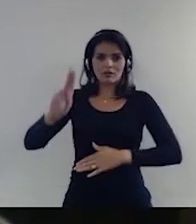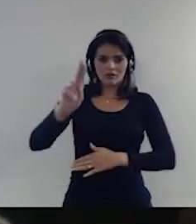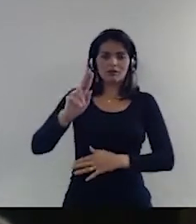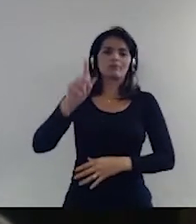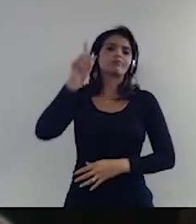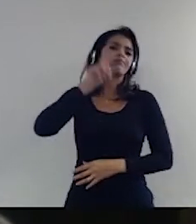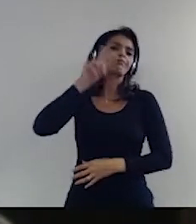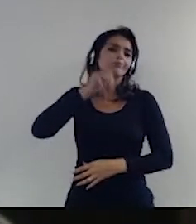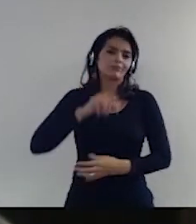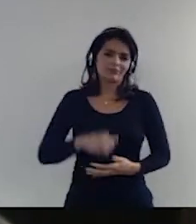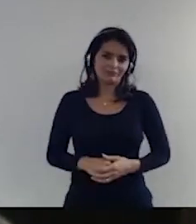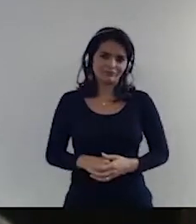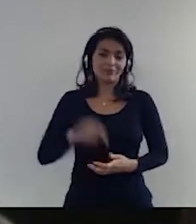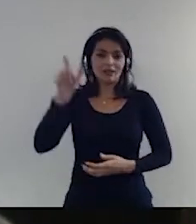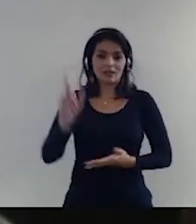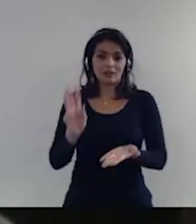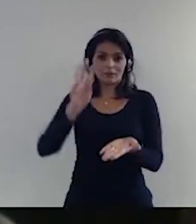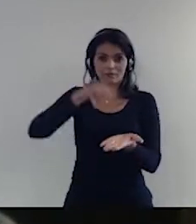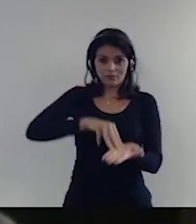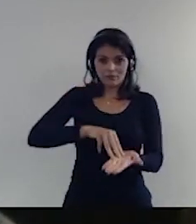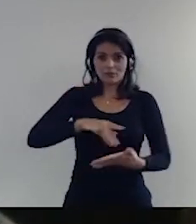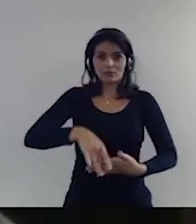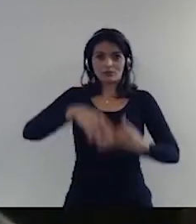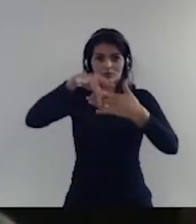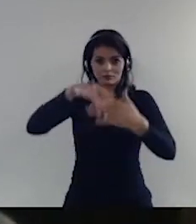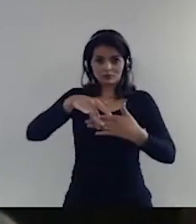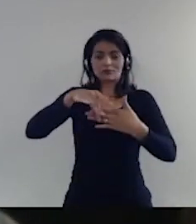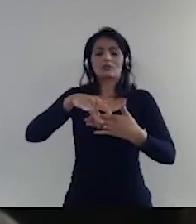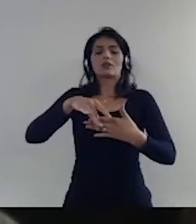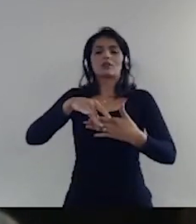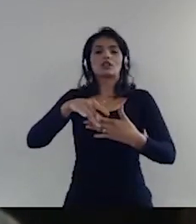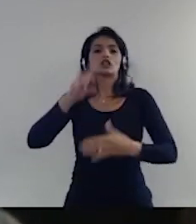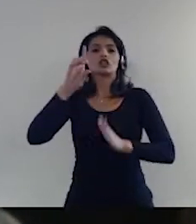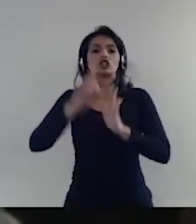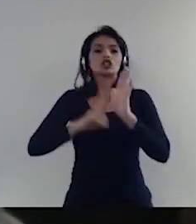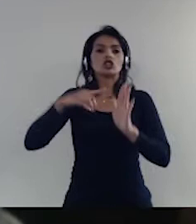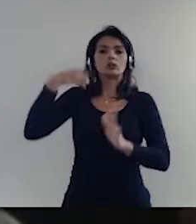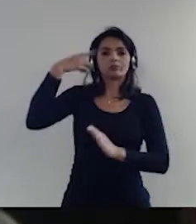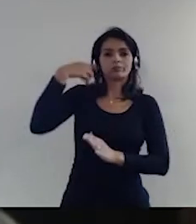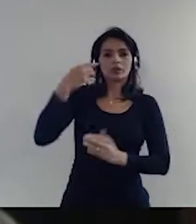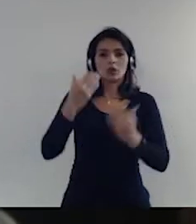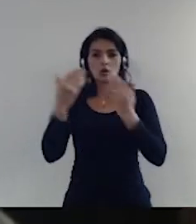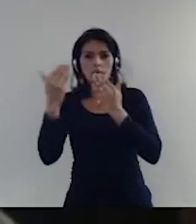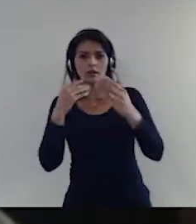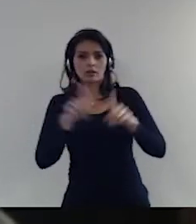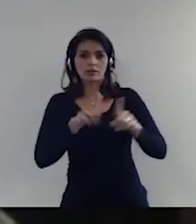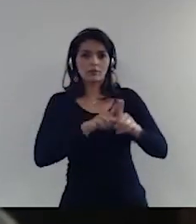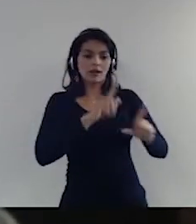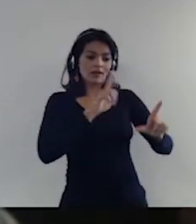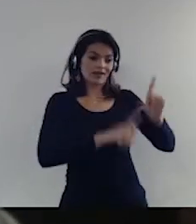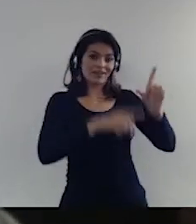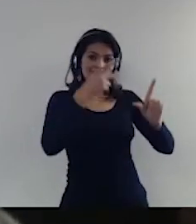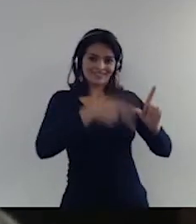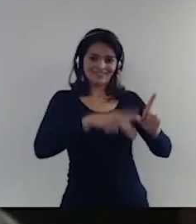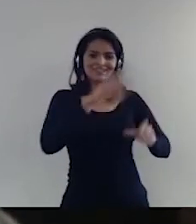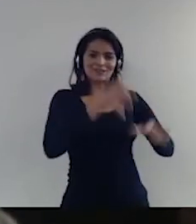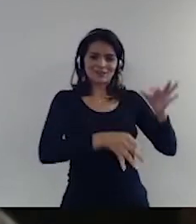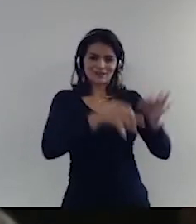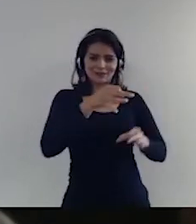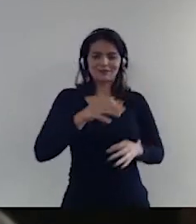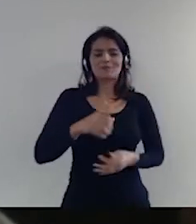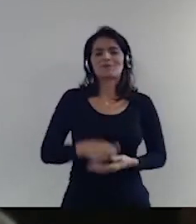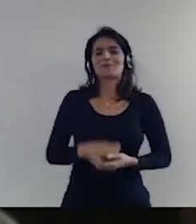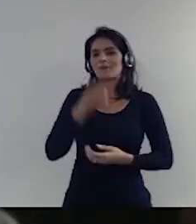nos Estados Unidos, membro titular da Academia Internacional de Direito Comparado e da Academia Brasileira de Letras Jurídicas. Professor Tepedino, com